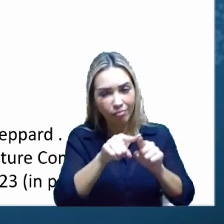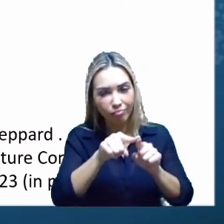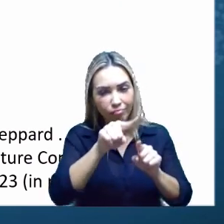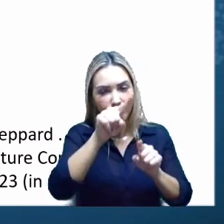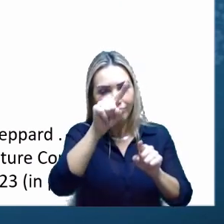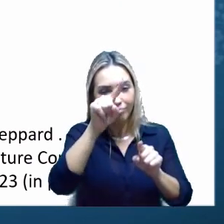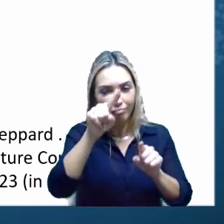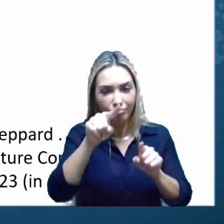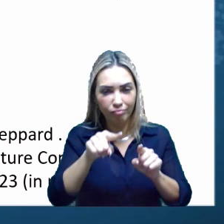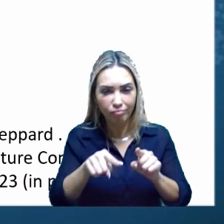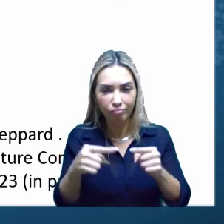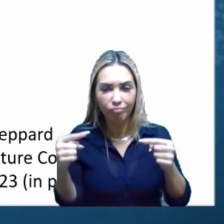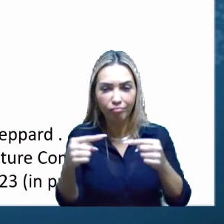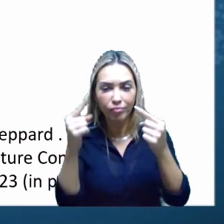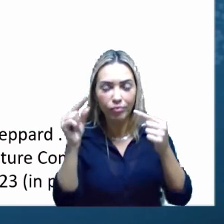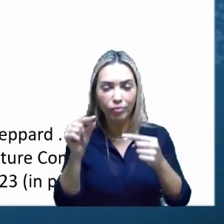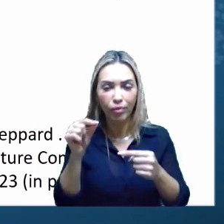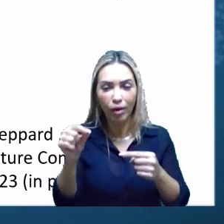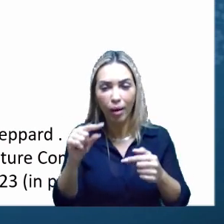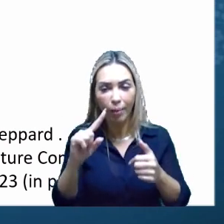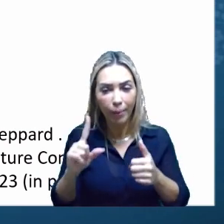foi associado com a